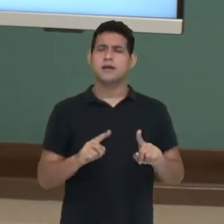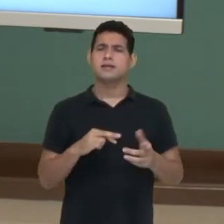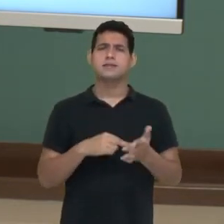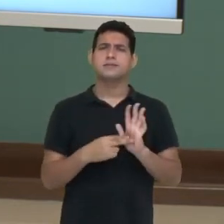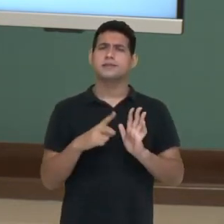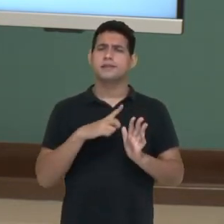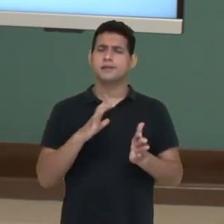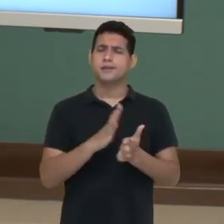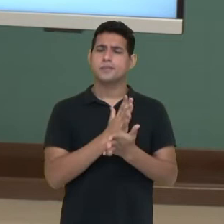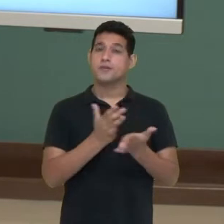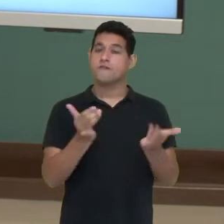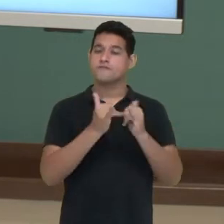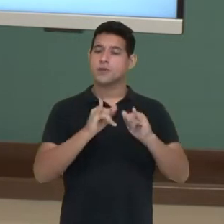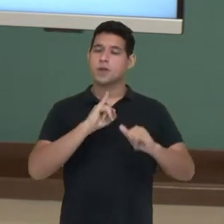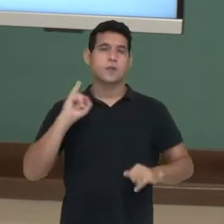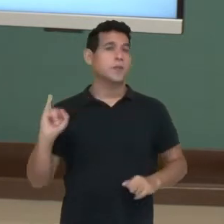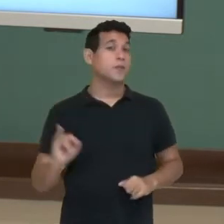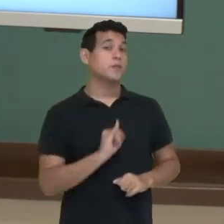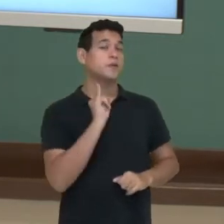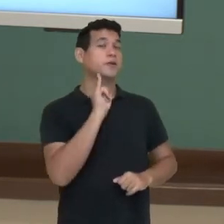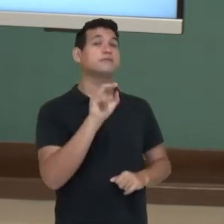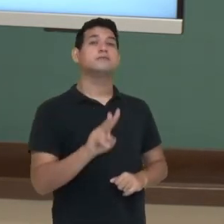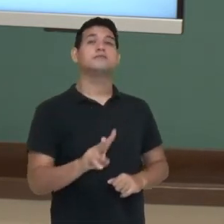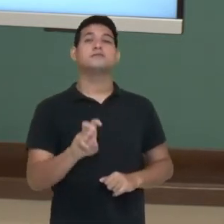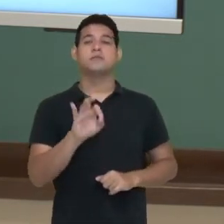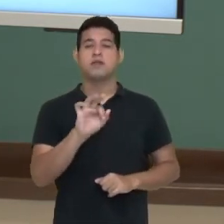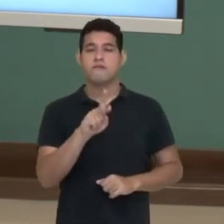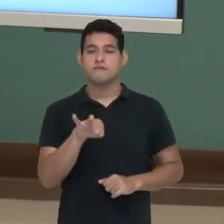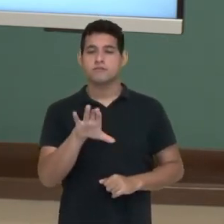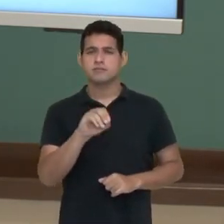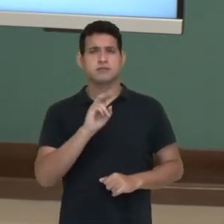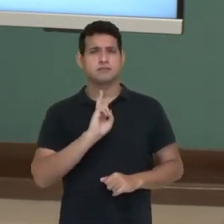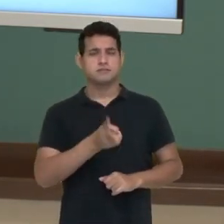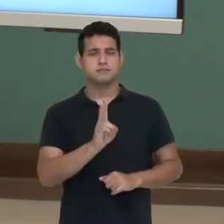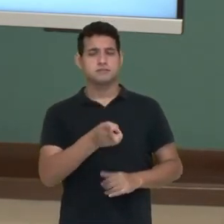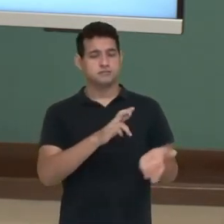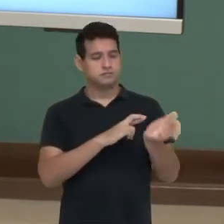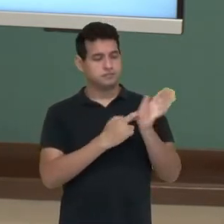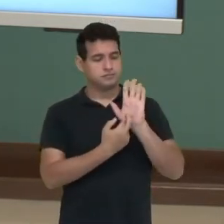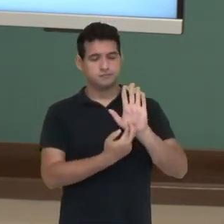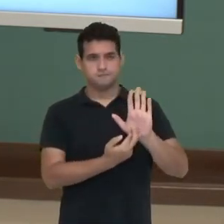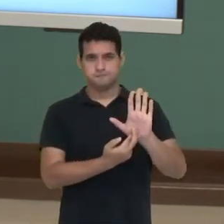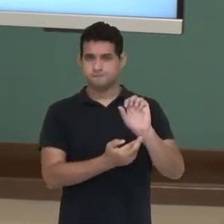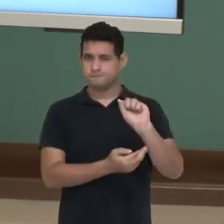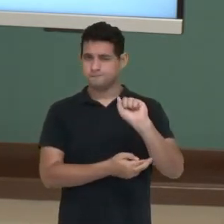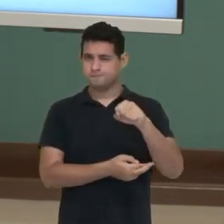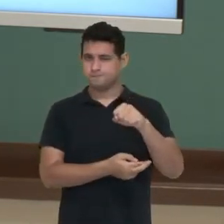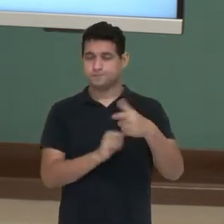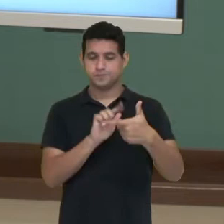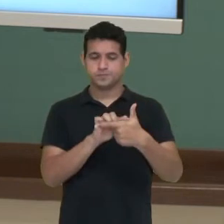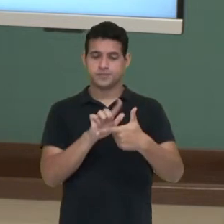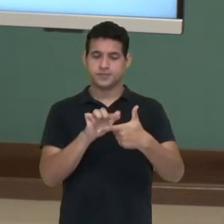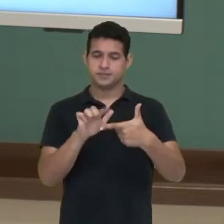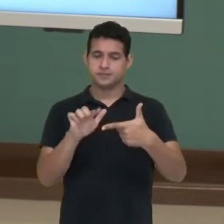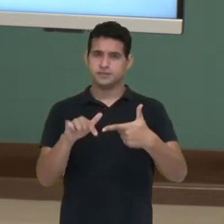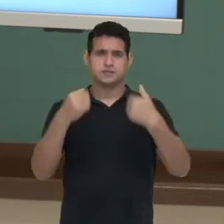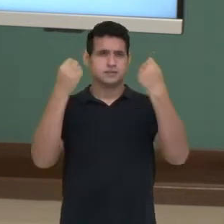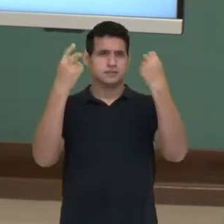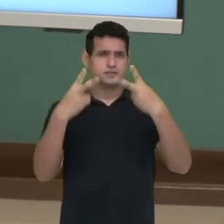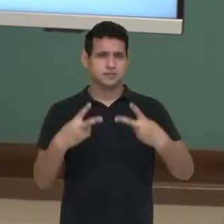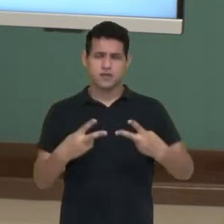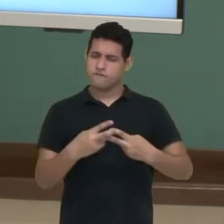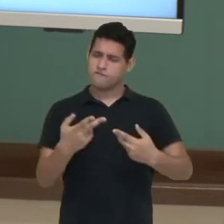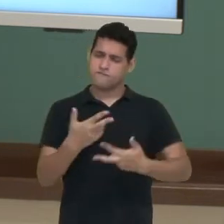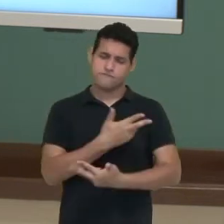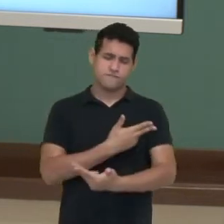encontramos informações importantes sobre função que está sendo representada. Sim, no gráfico. O gráfico fala muita